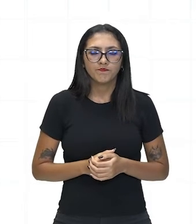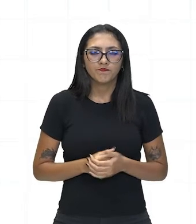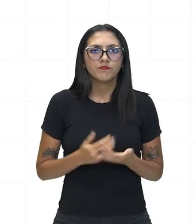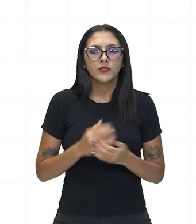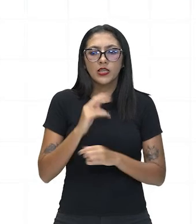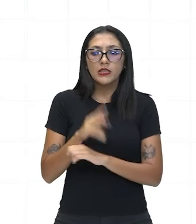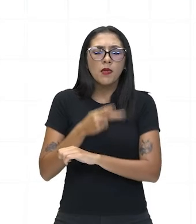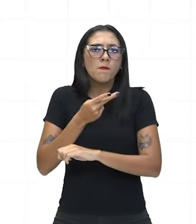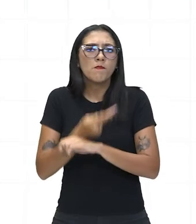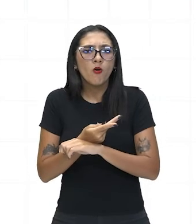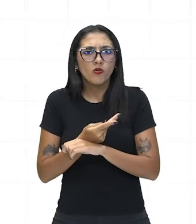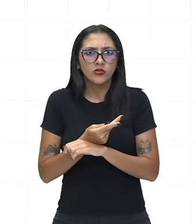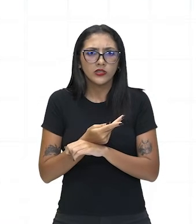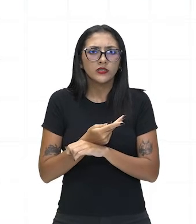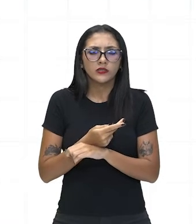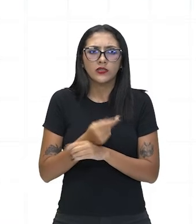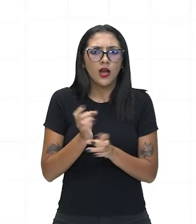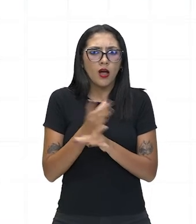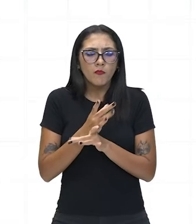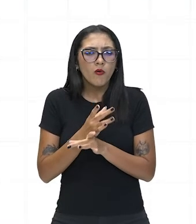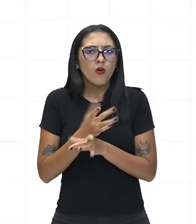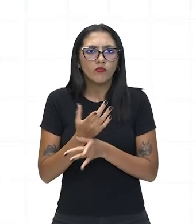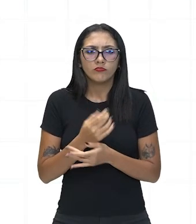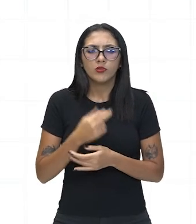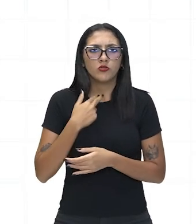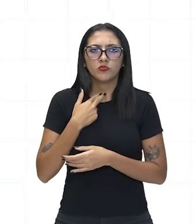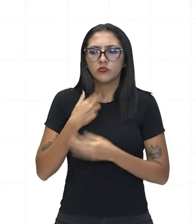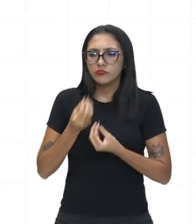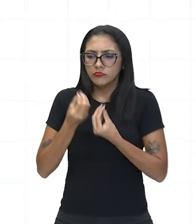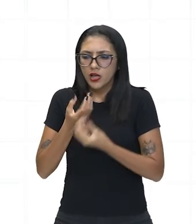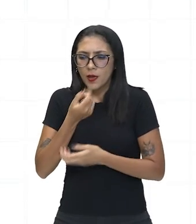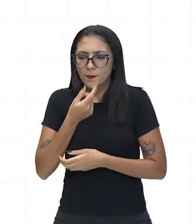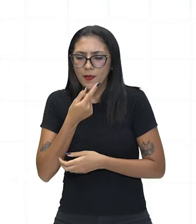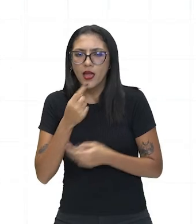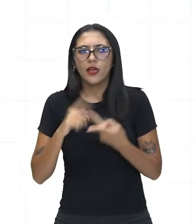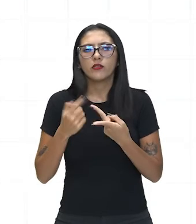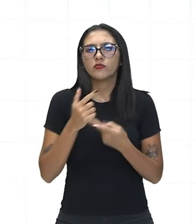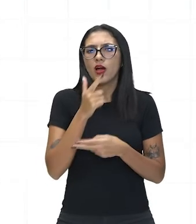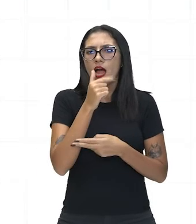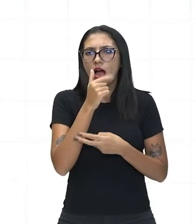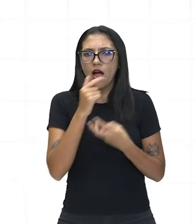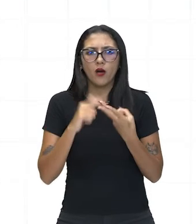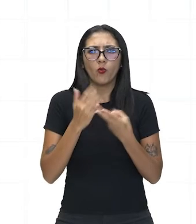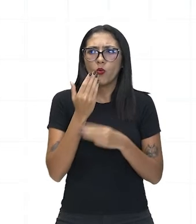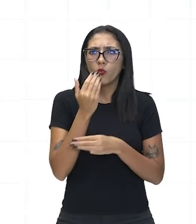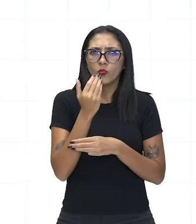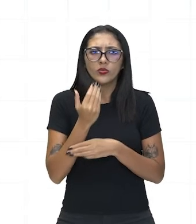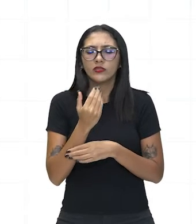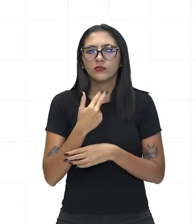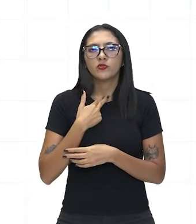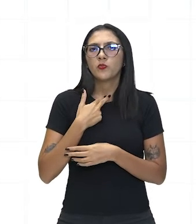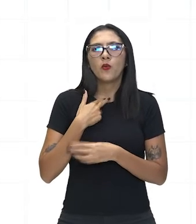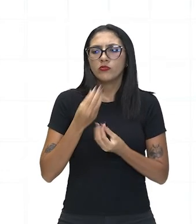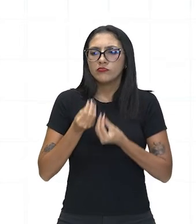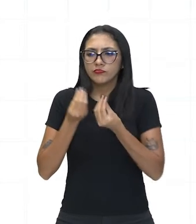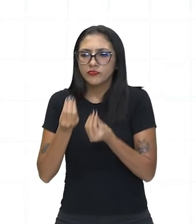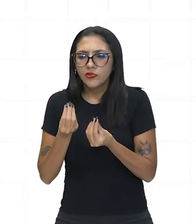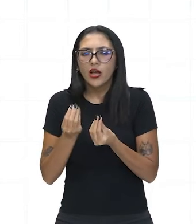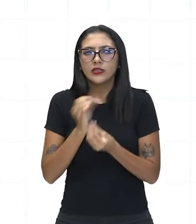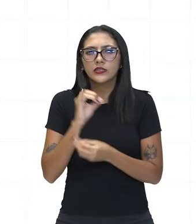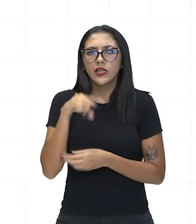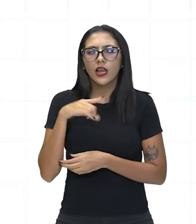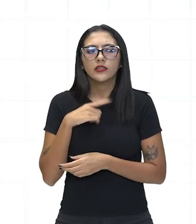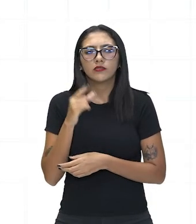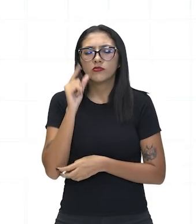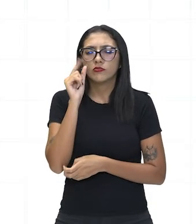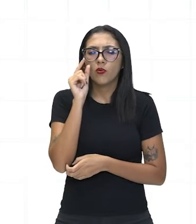devo fazer? Não dê remédios, nem líquidos ou alimento para a vítima enquanto ela estiver sonolenta ou confusa.